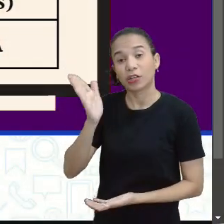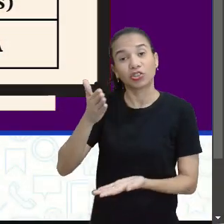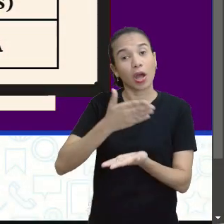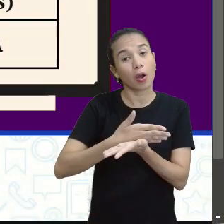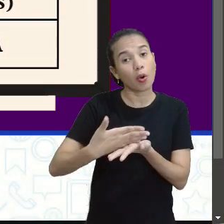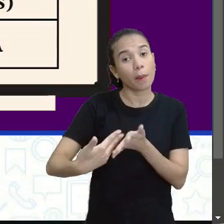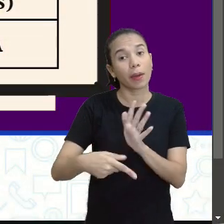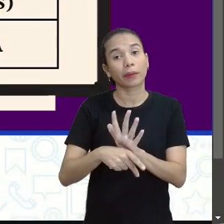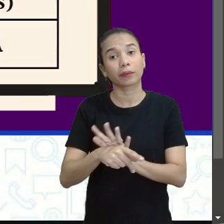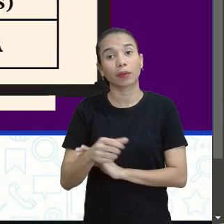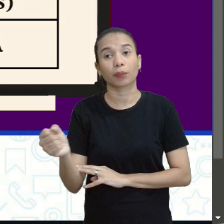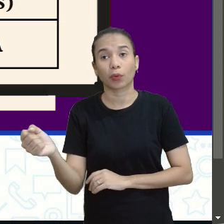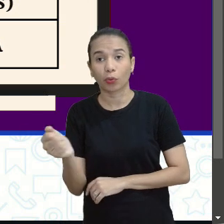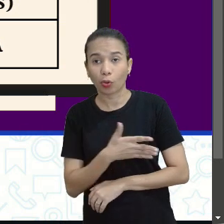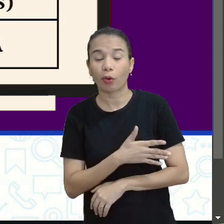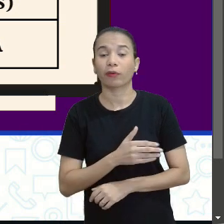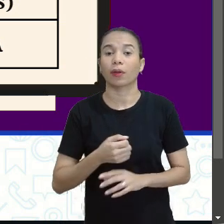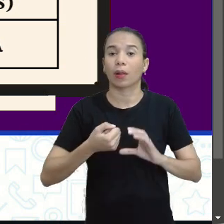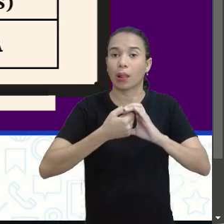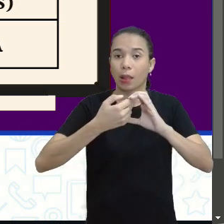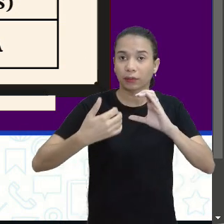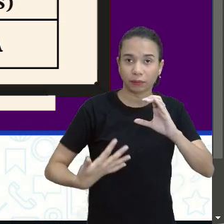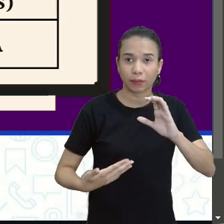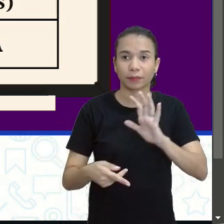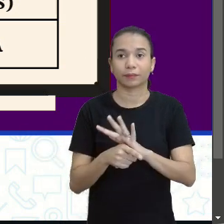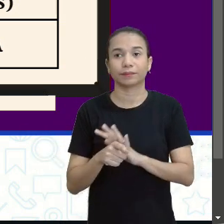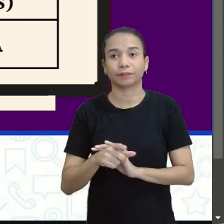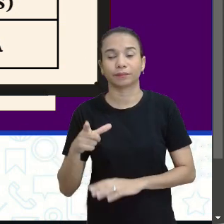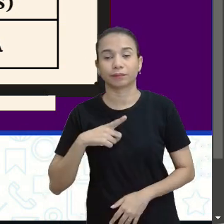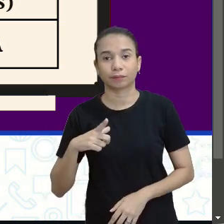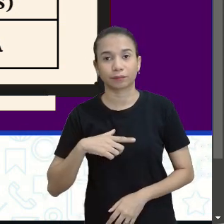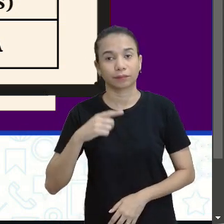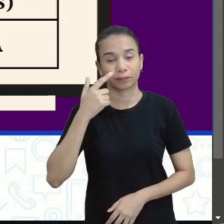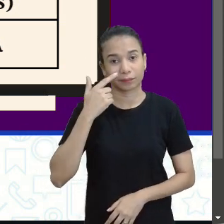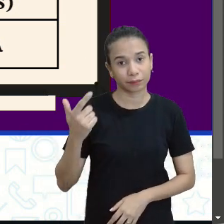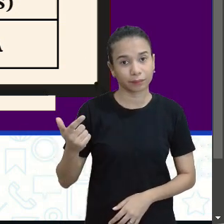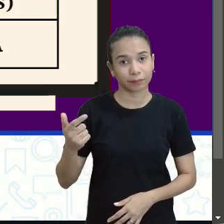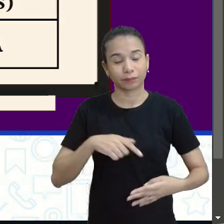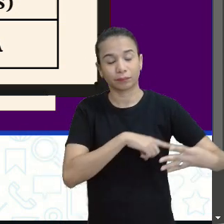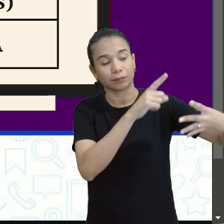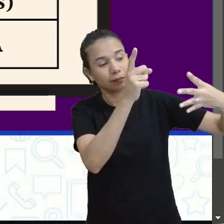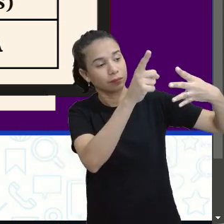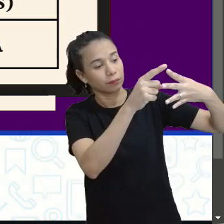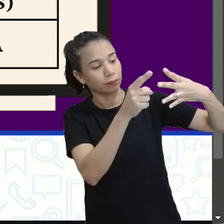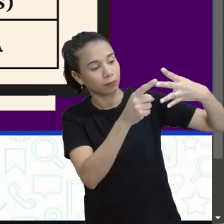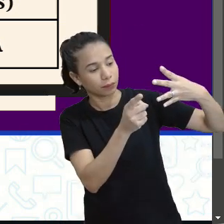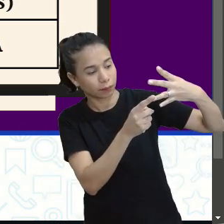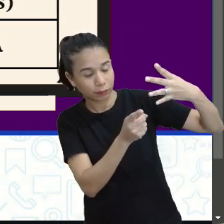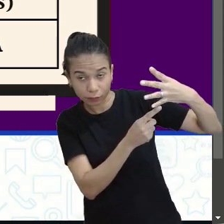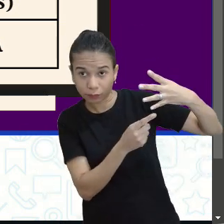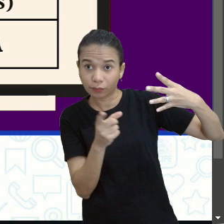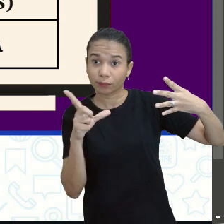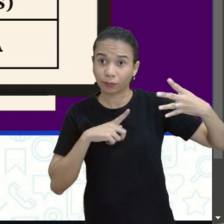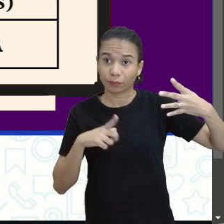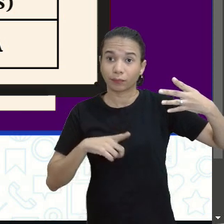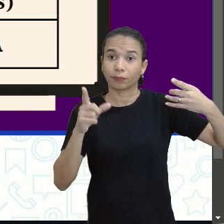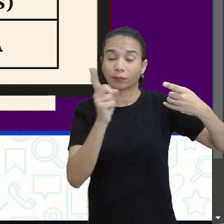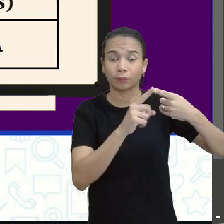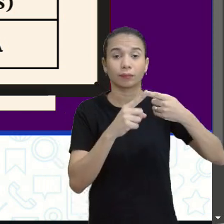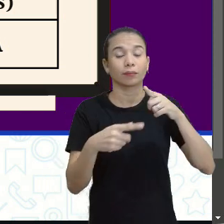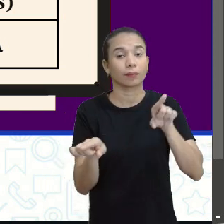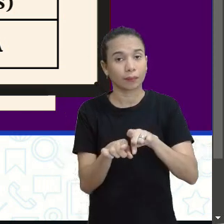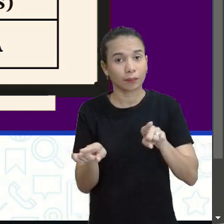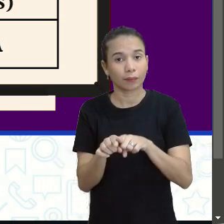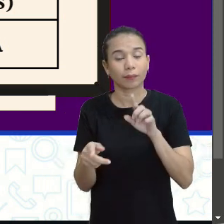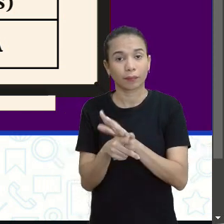para outra classificação, né? Pro field. Então, a gente tem, aí são as provas de